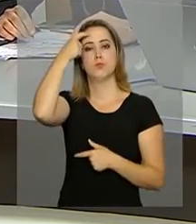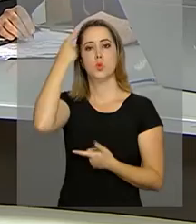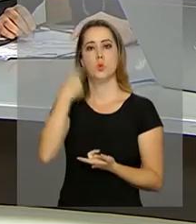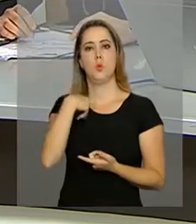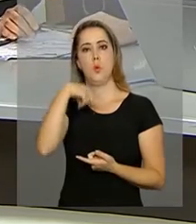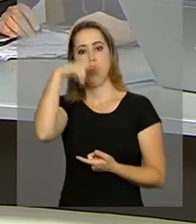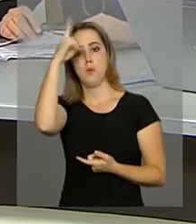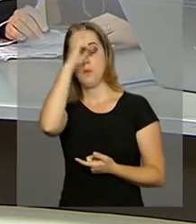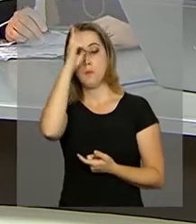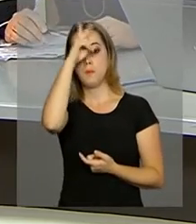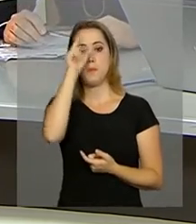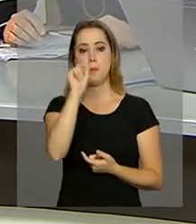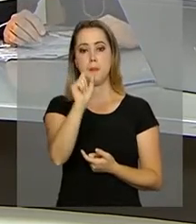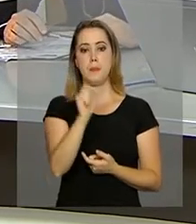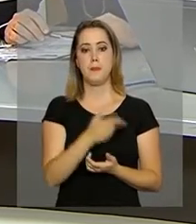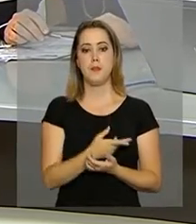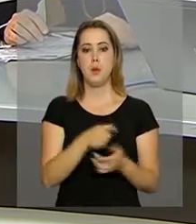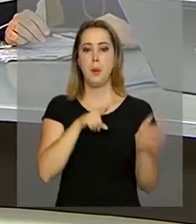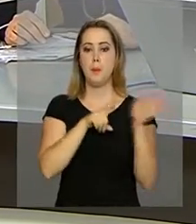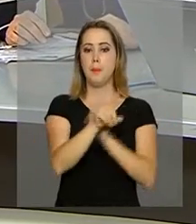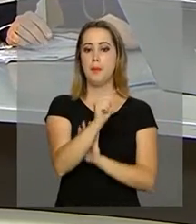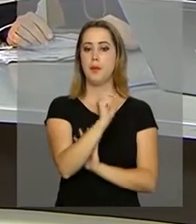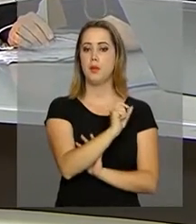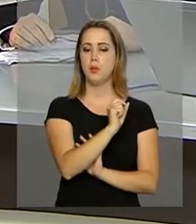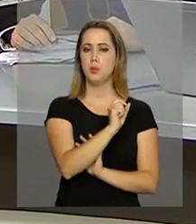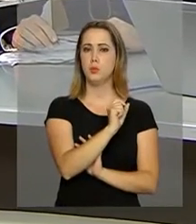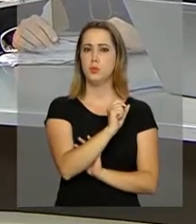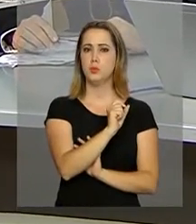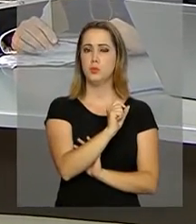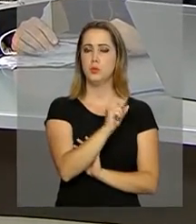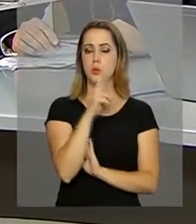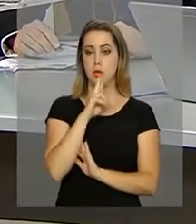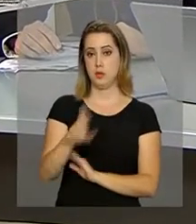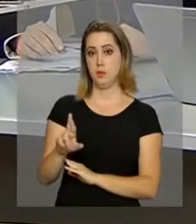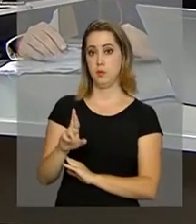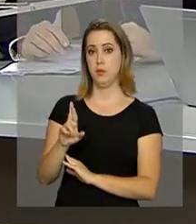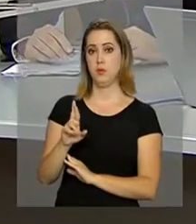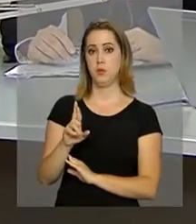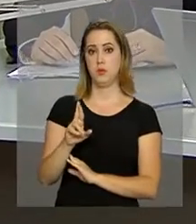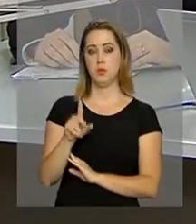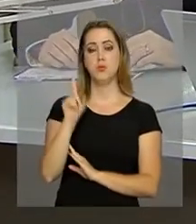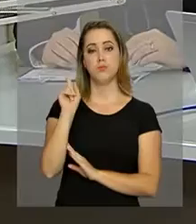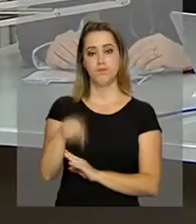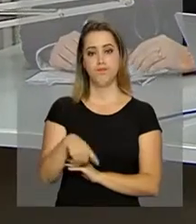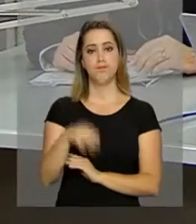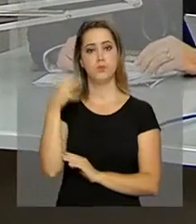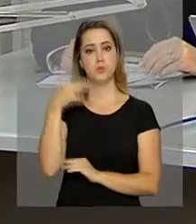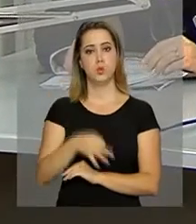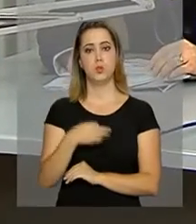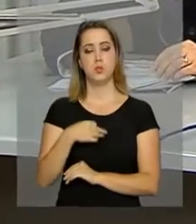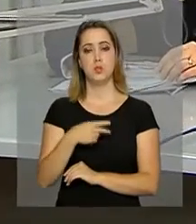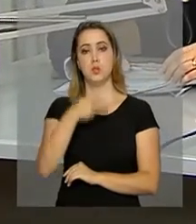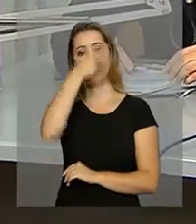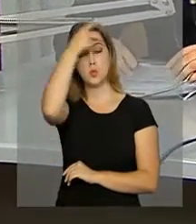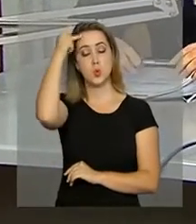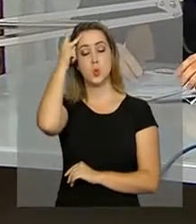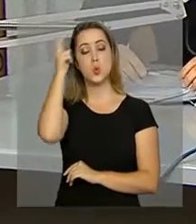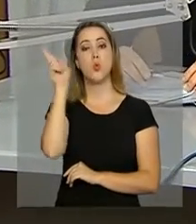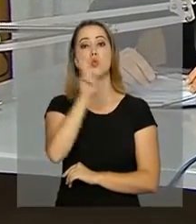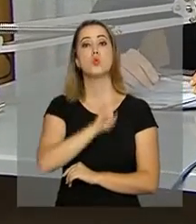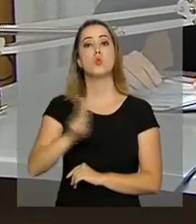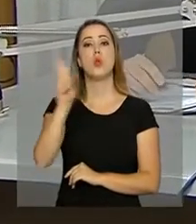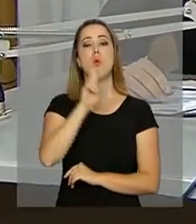álcool. Rogério, corretíssimo. Uma das principais causas de acidente é o uso de álcool